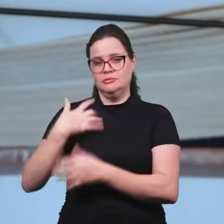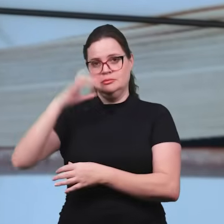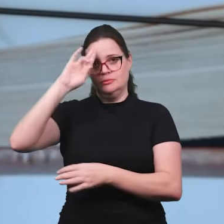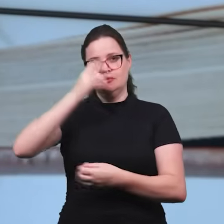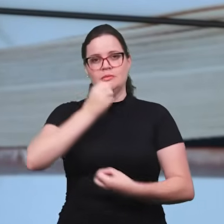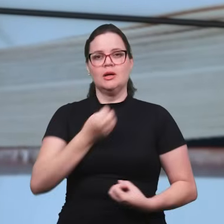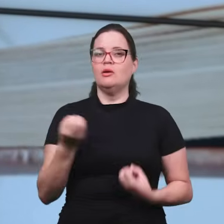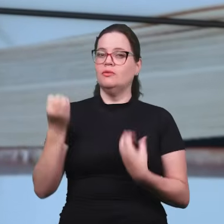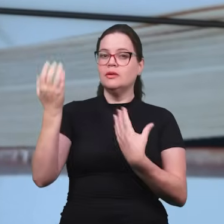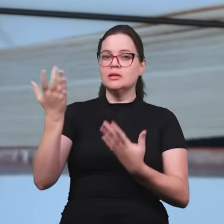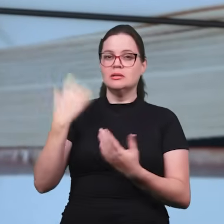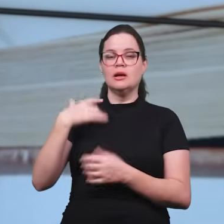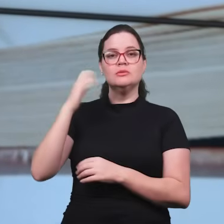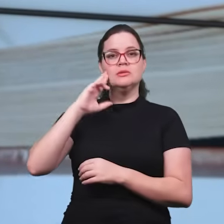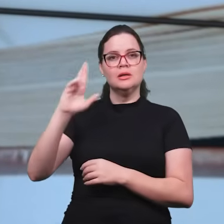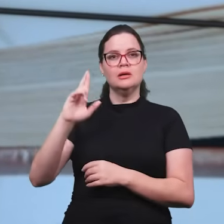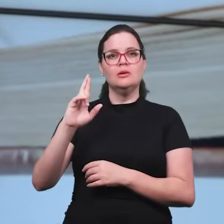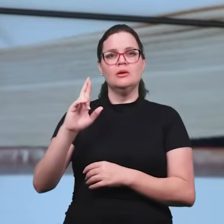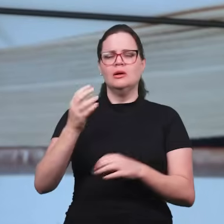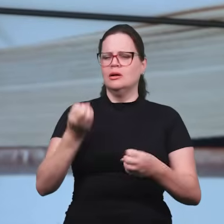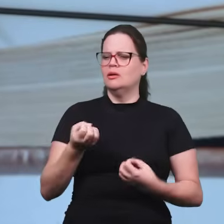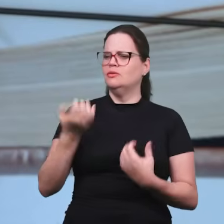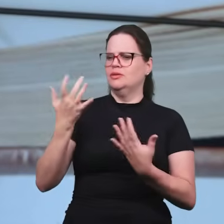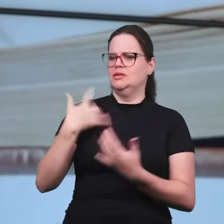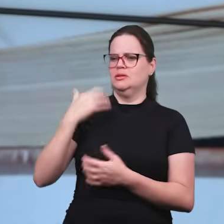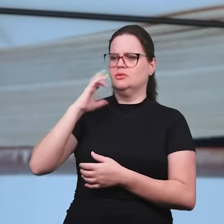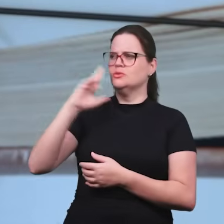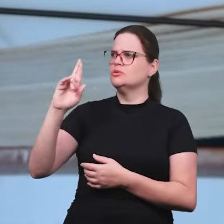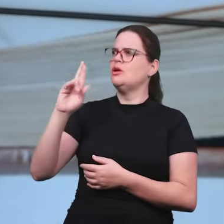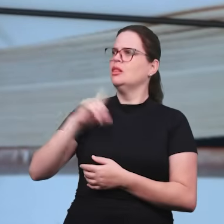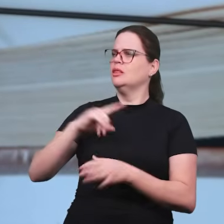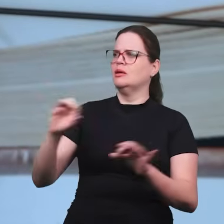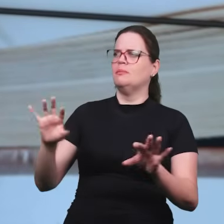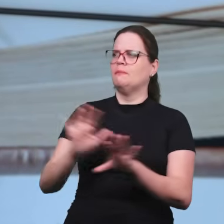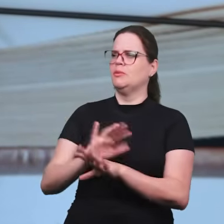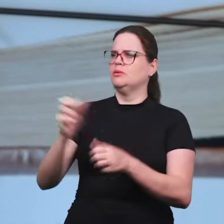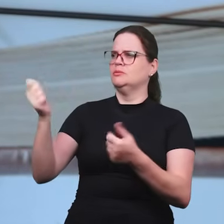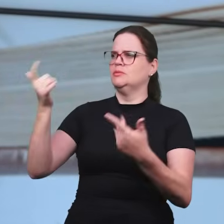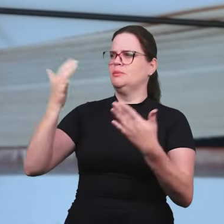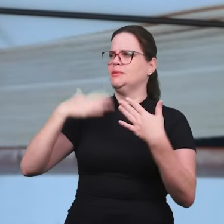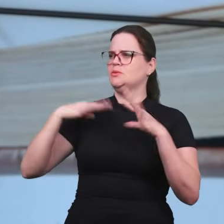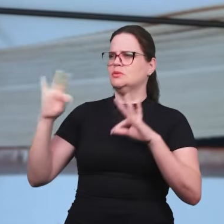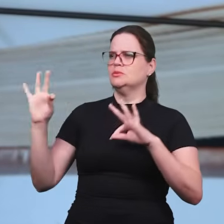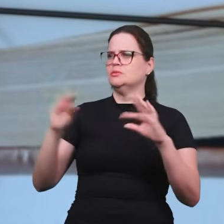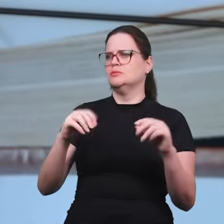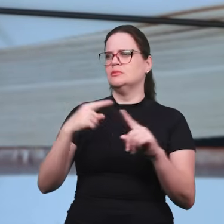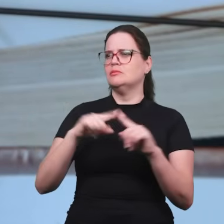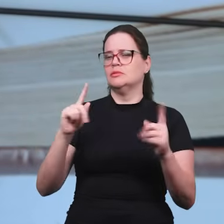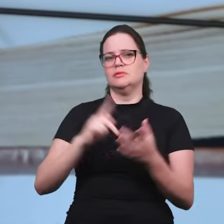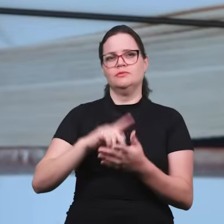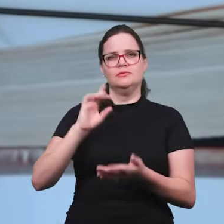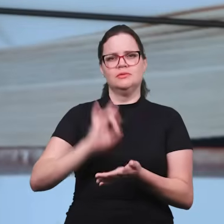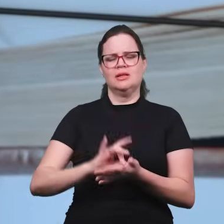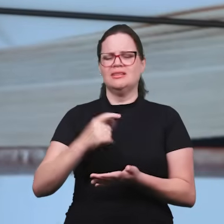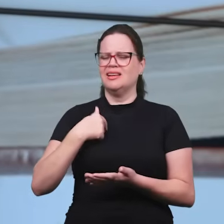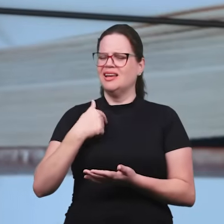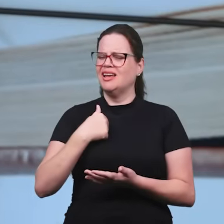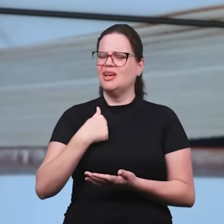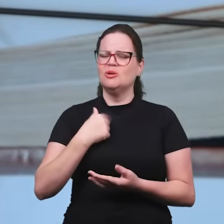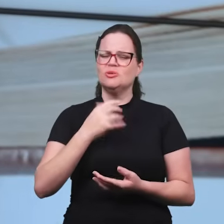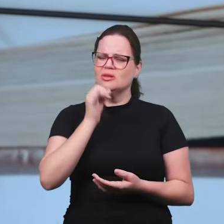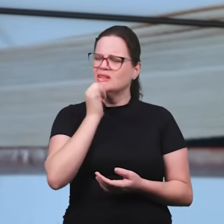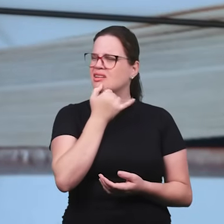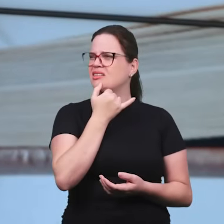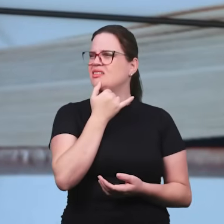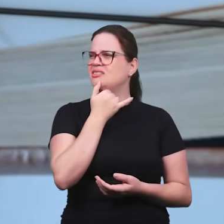e confessar. Confessar, Senhor, o Senhor tem me dado tudo, mas, na verdade, eu ando tão